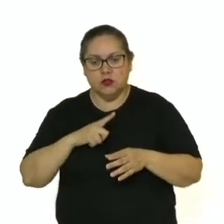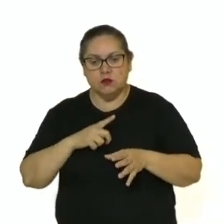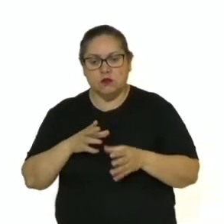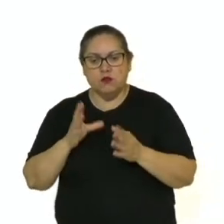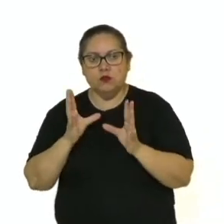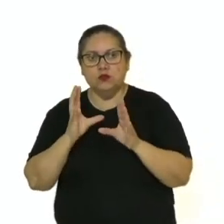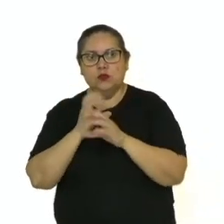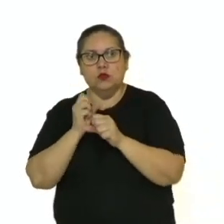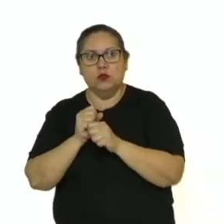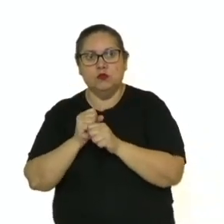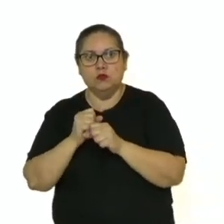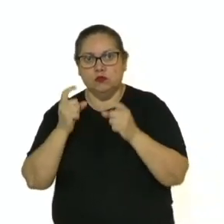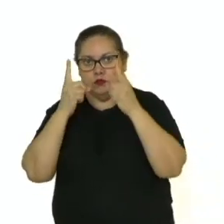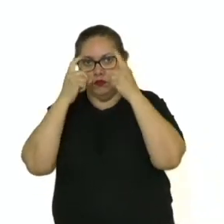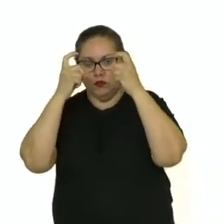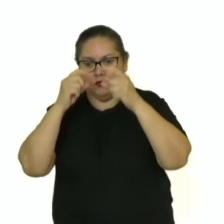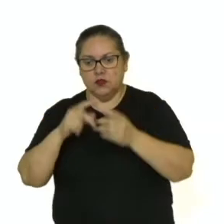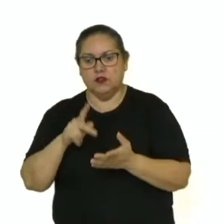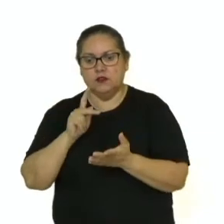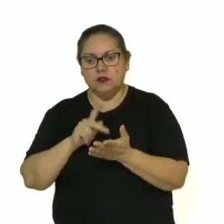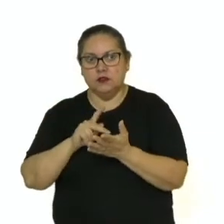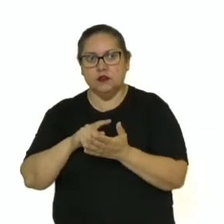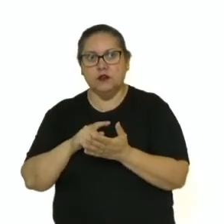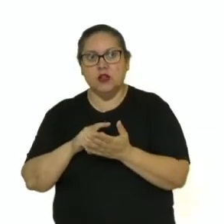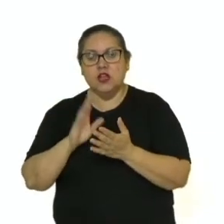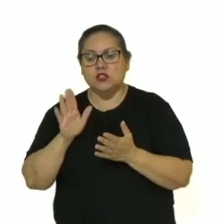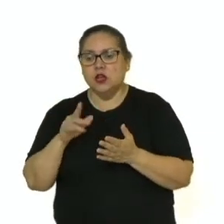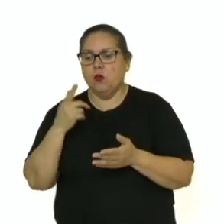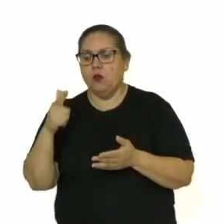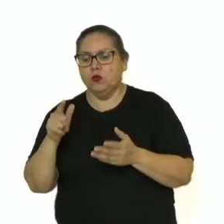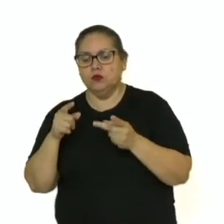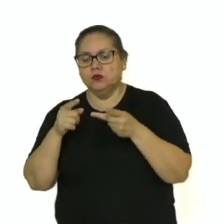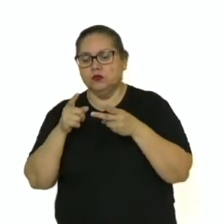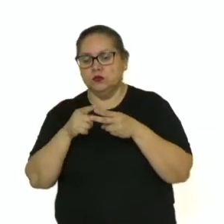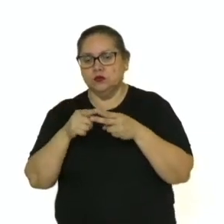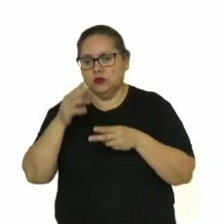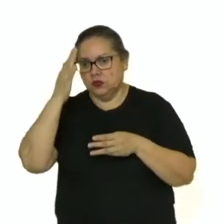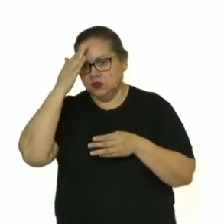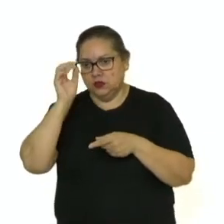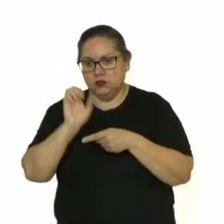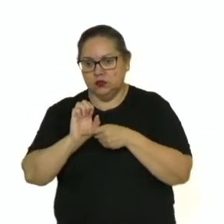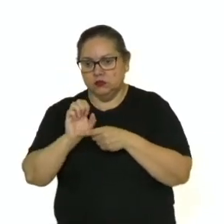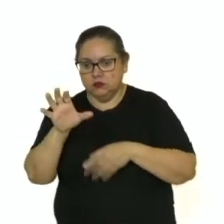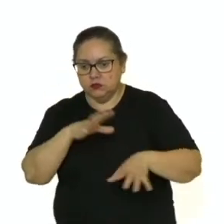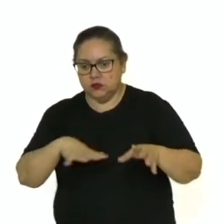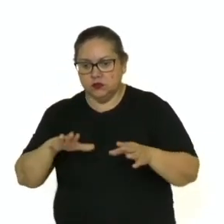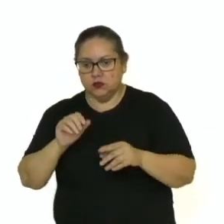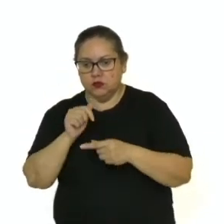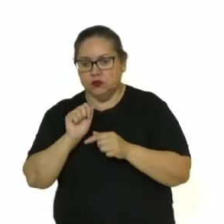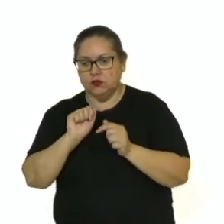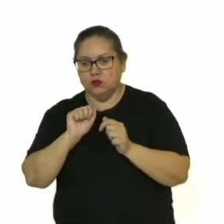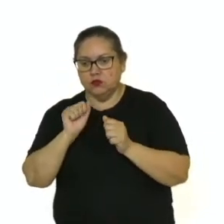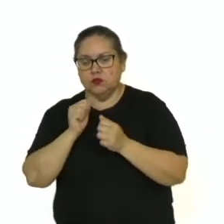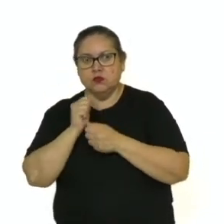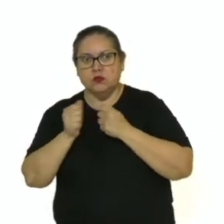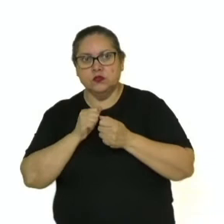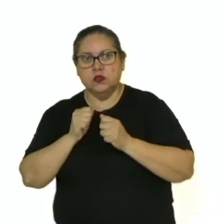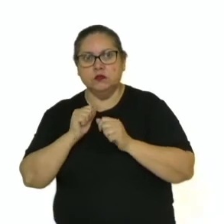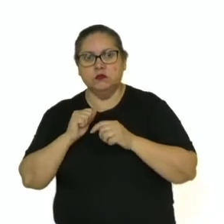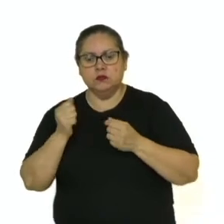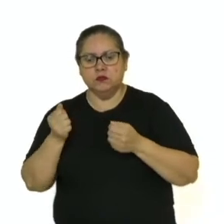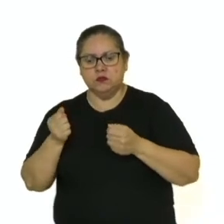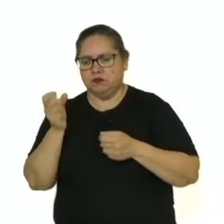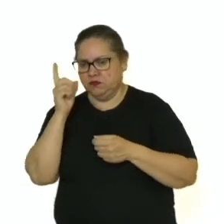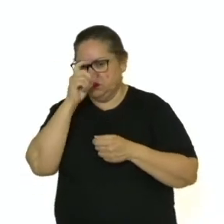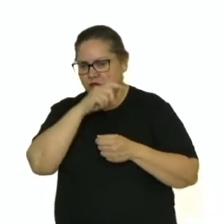violência legítima no território. Já Bobbio entende o Estado enquanto uma organização social complexa, marcada pela centralização do